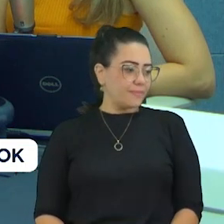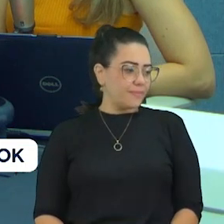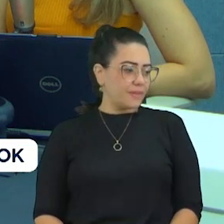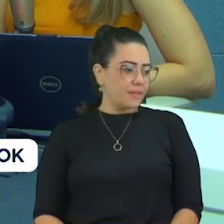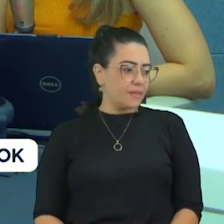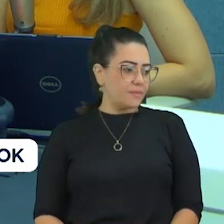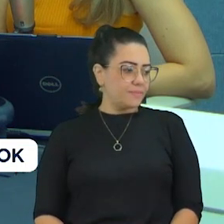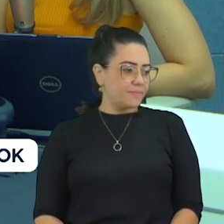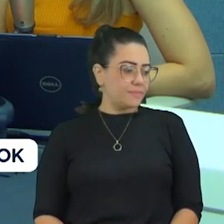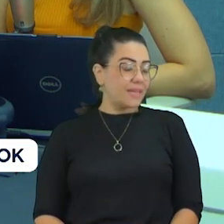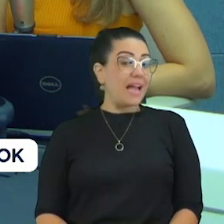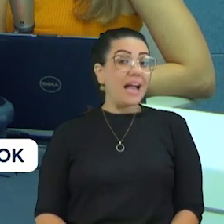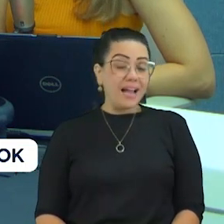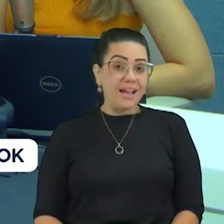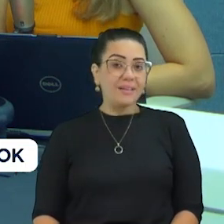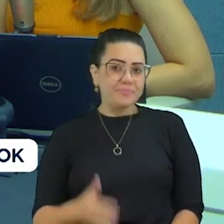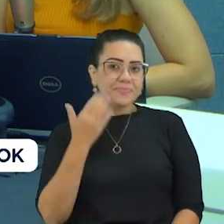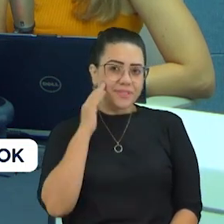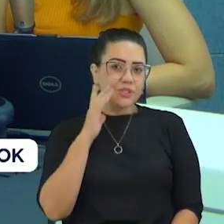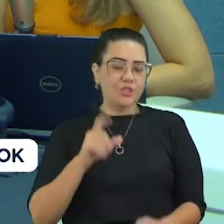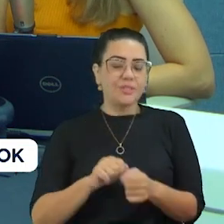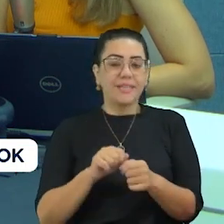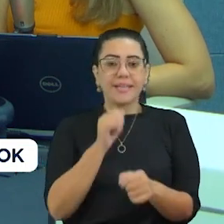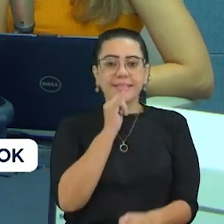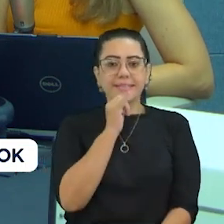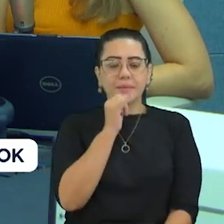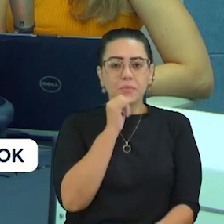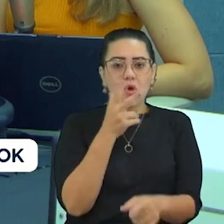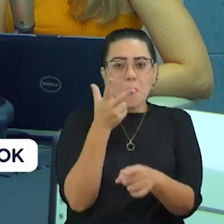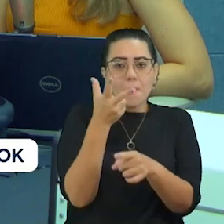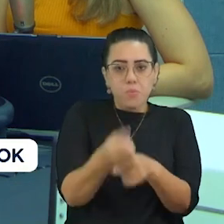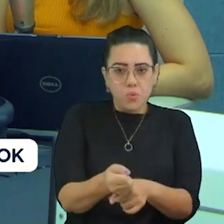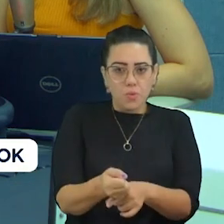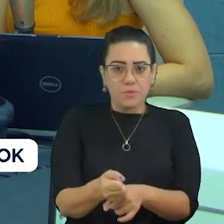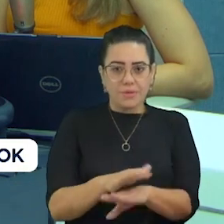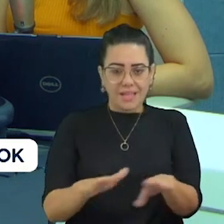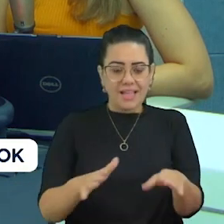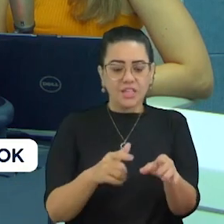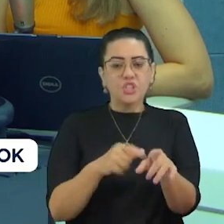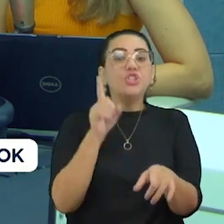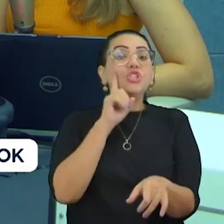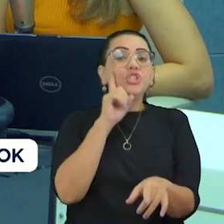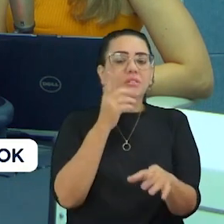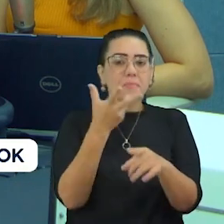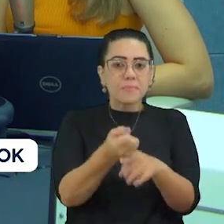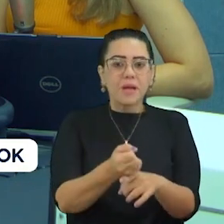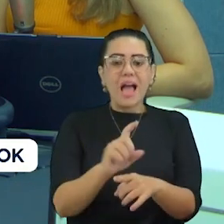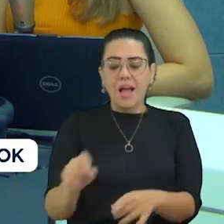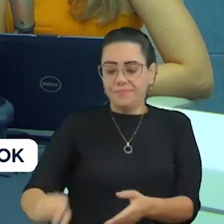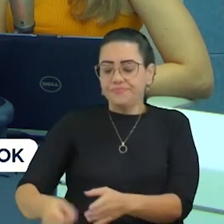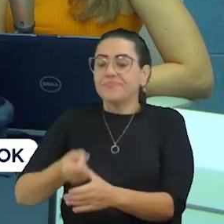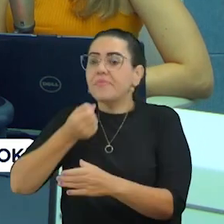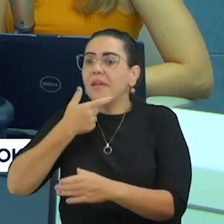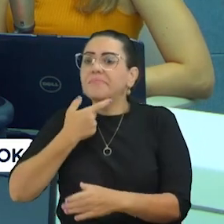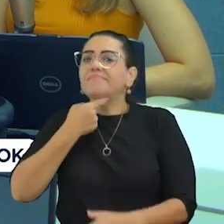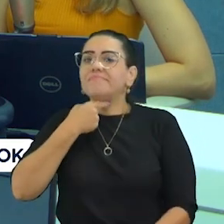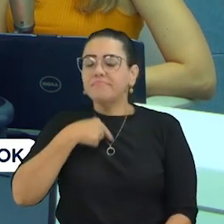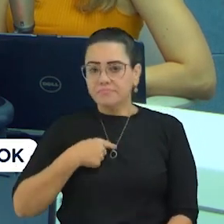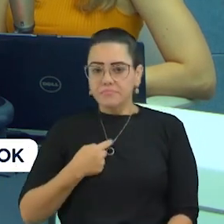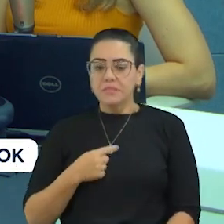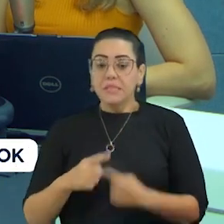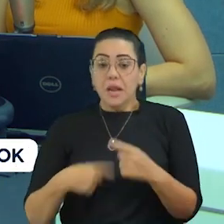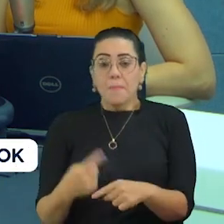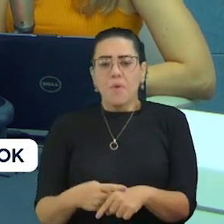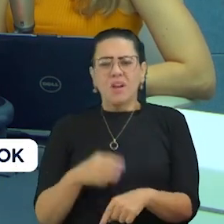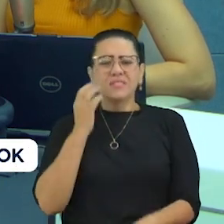medicação vencida, por exemplo, isso é um erro e a gente pode exatamente errar nessa hora, né? Um outro elemento